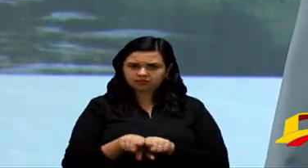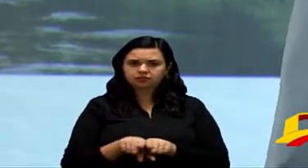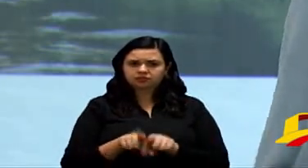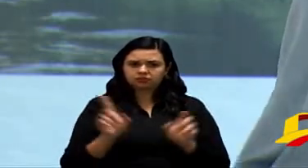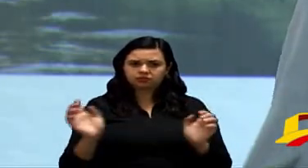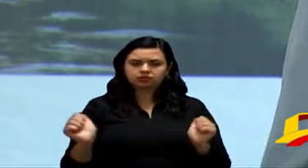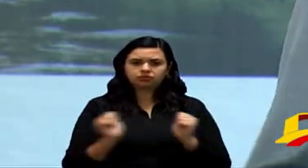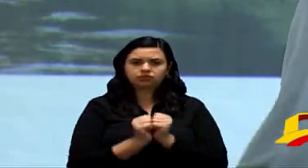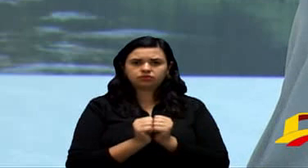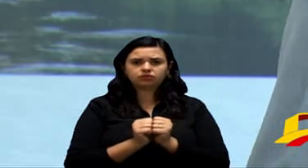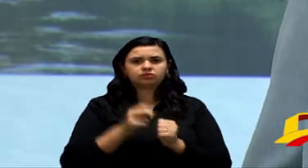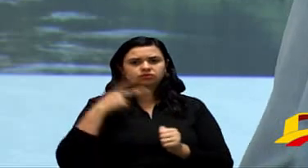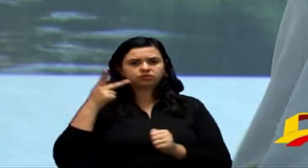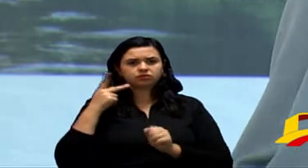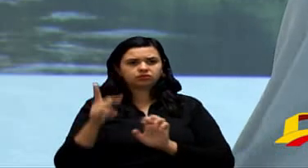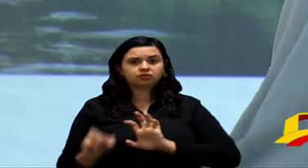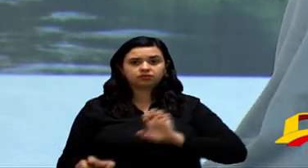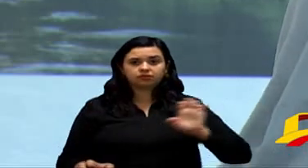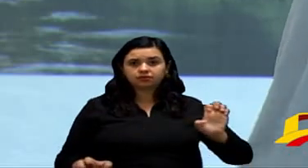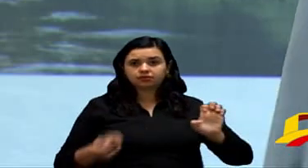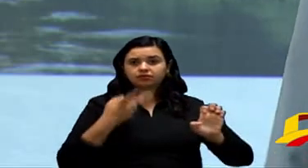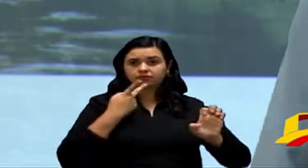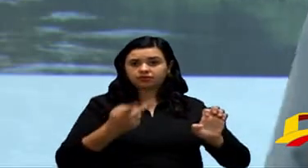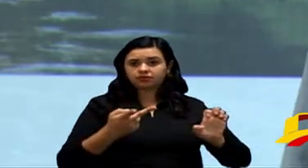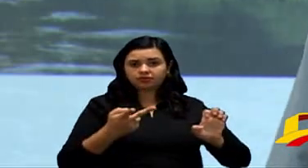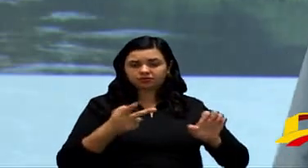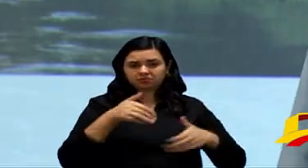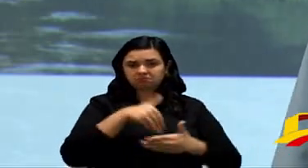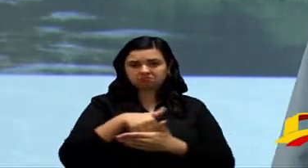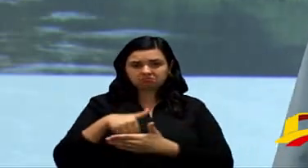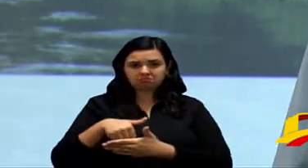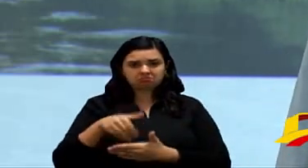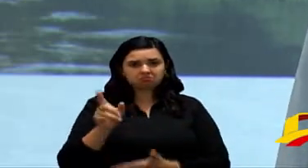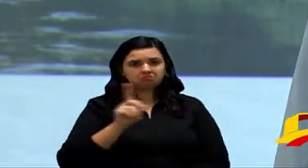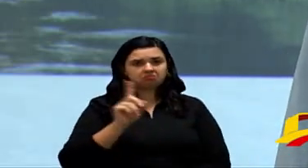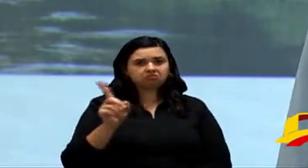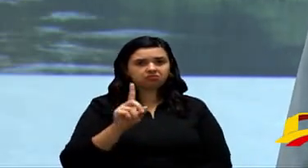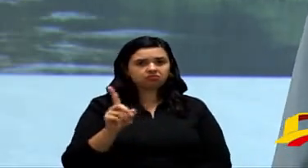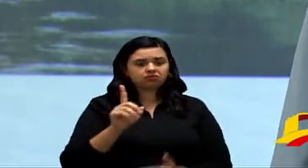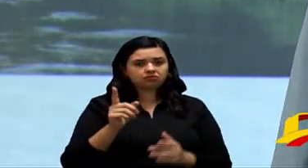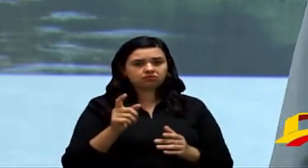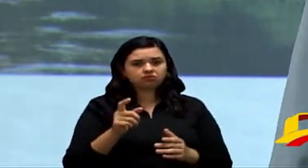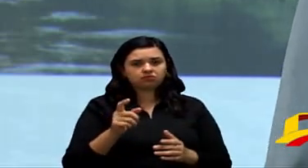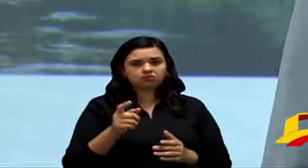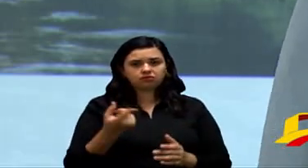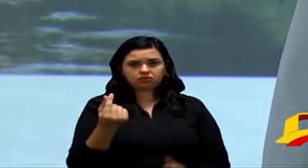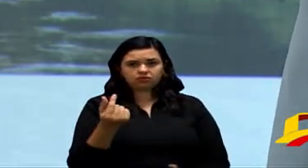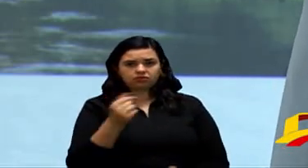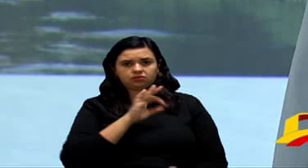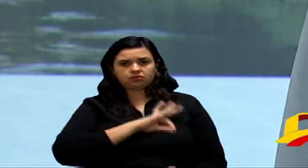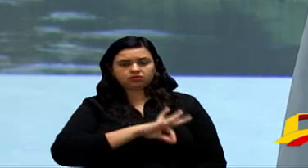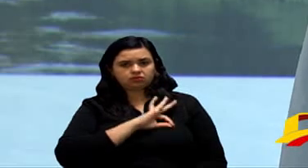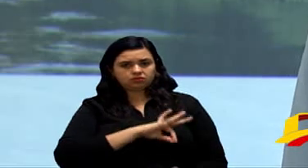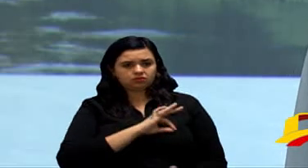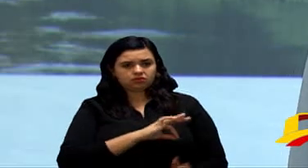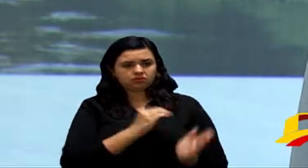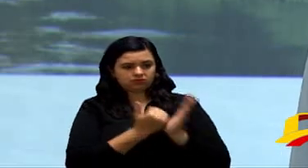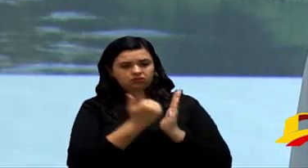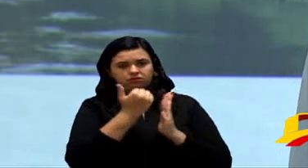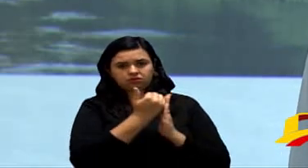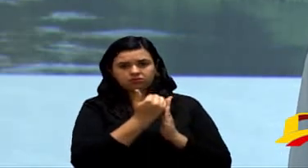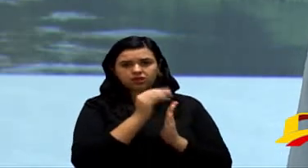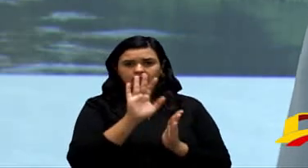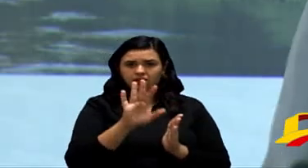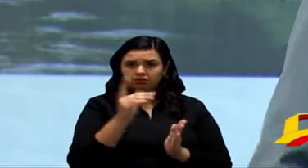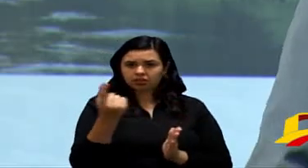que dizem que não votaram por exemplo a favor do aumento de salário mas quando os